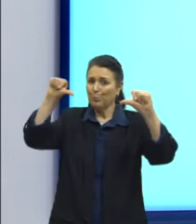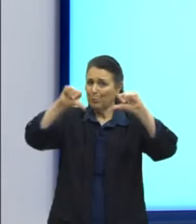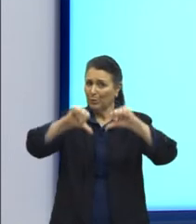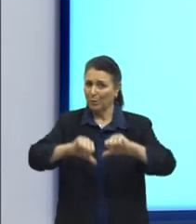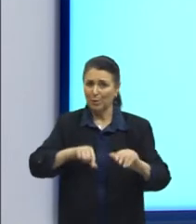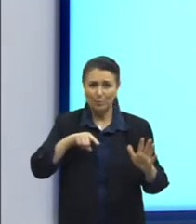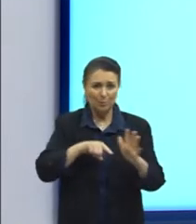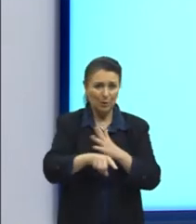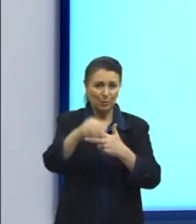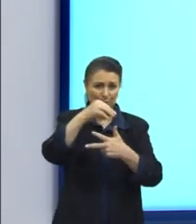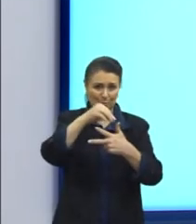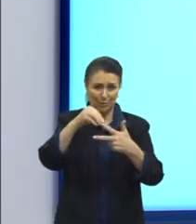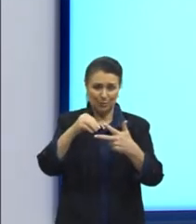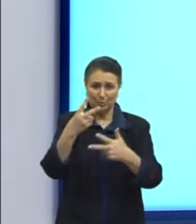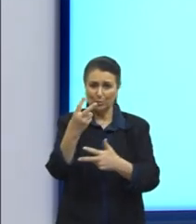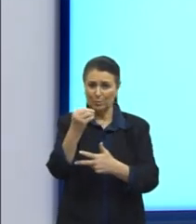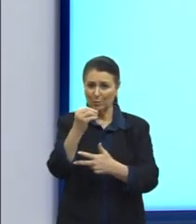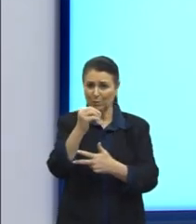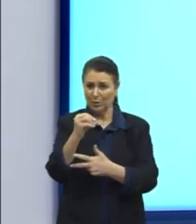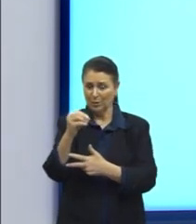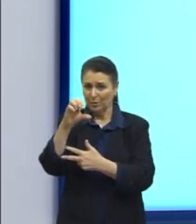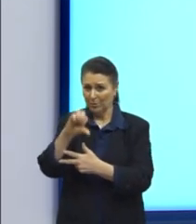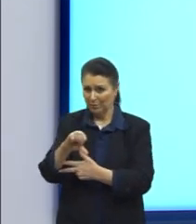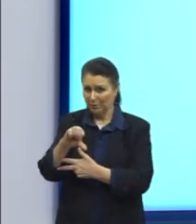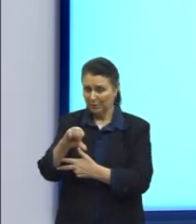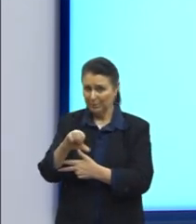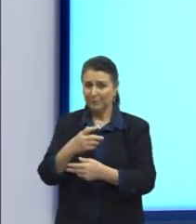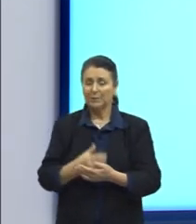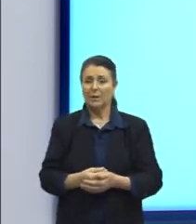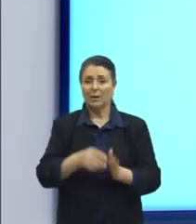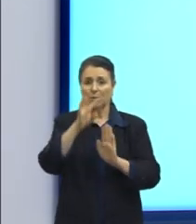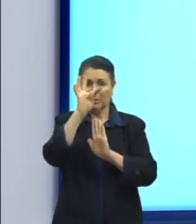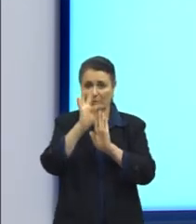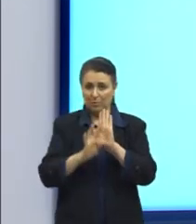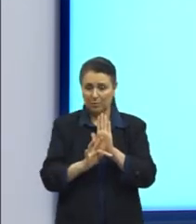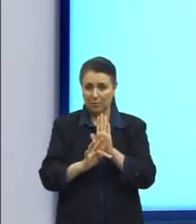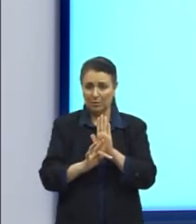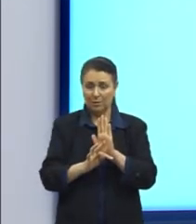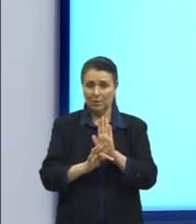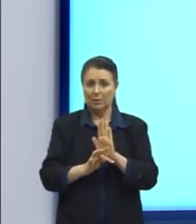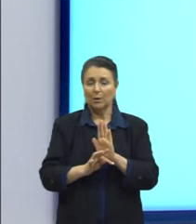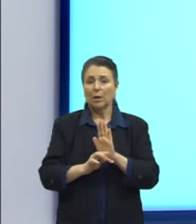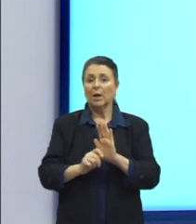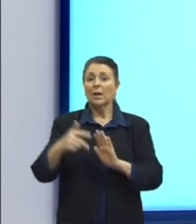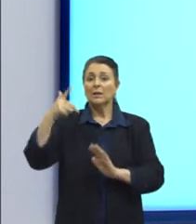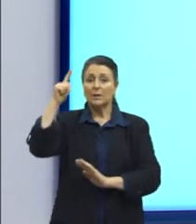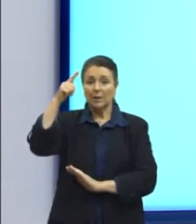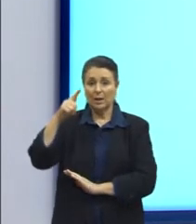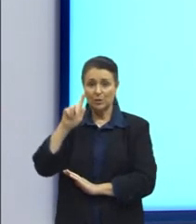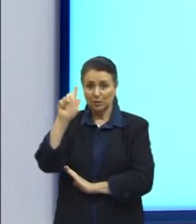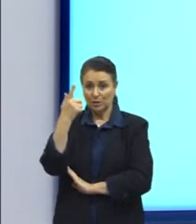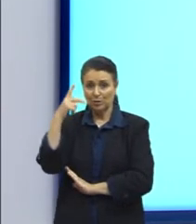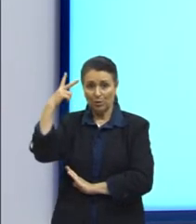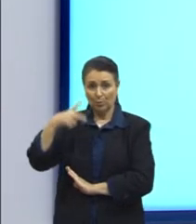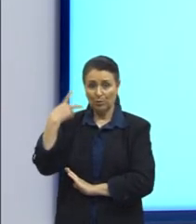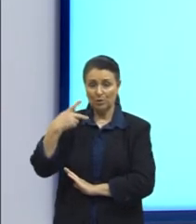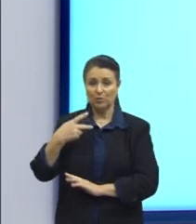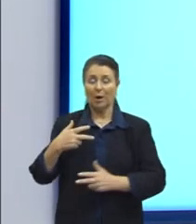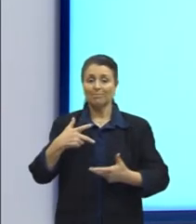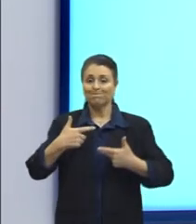uma questão do Enem 2009 Lê o texto rapidão do ponto de vista geopolítico a Guerra Fria